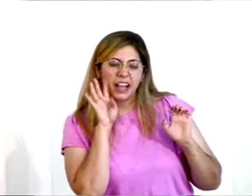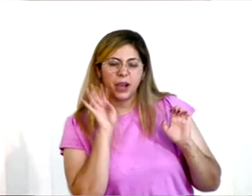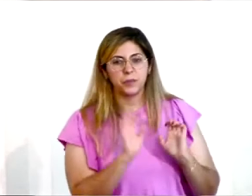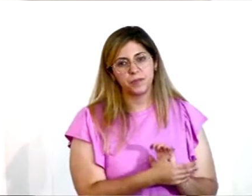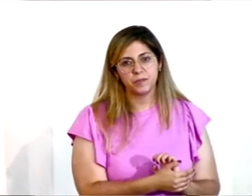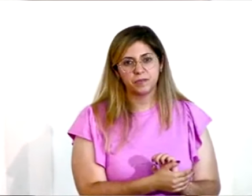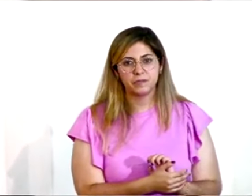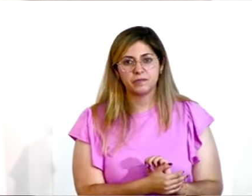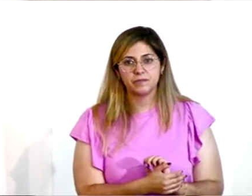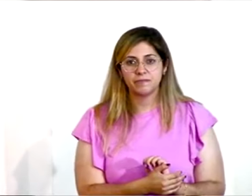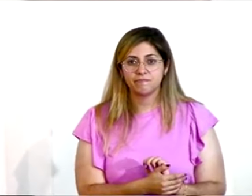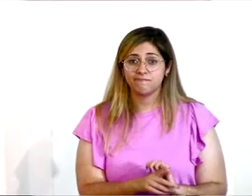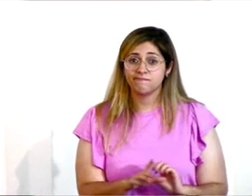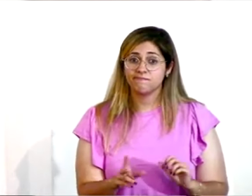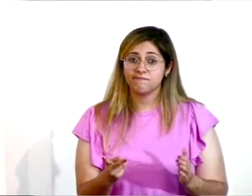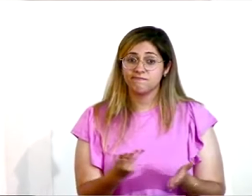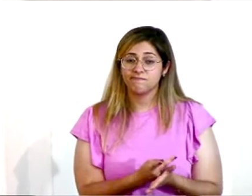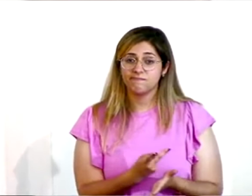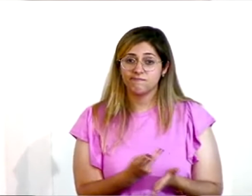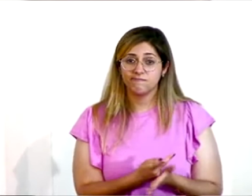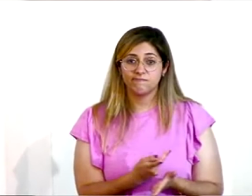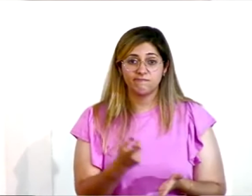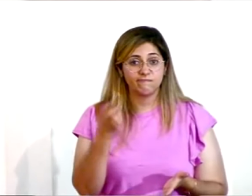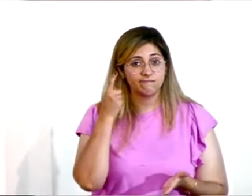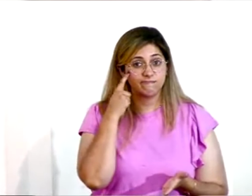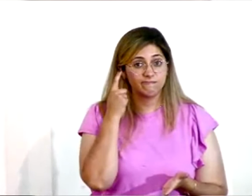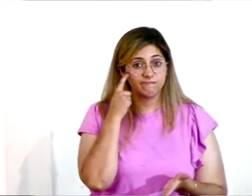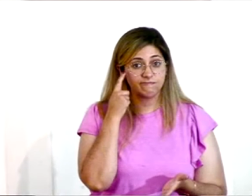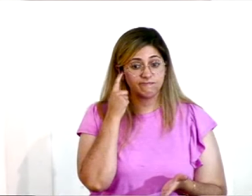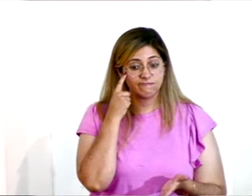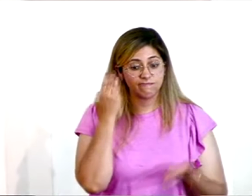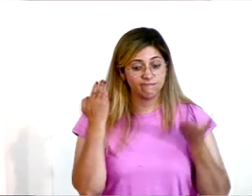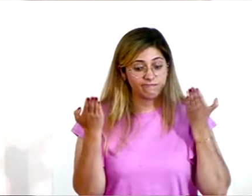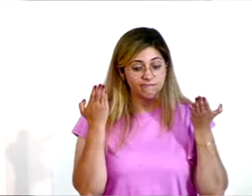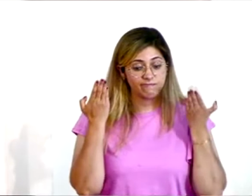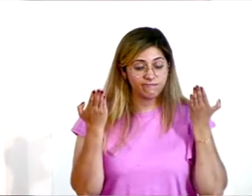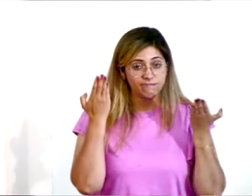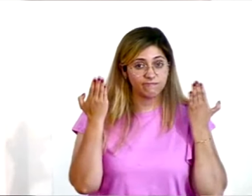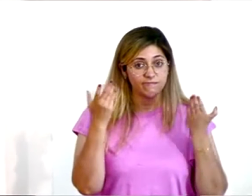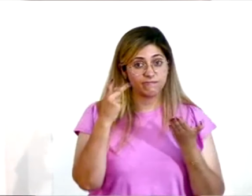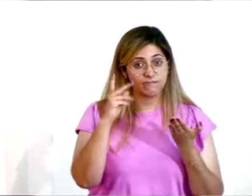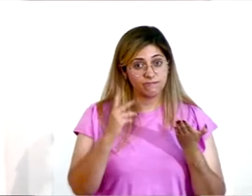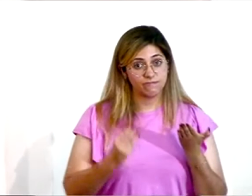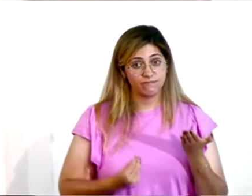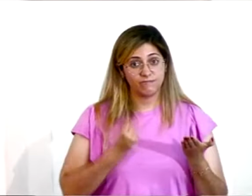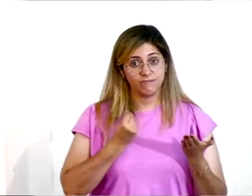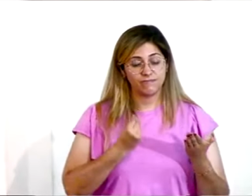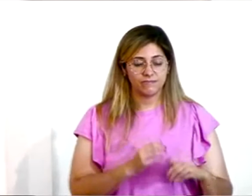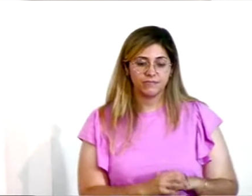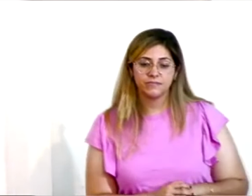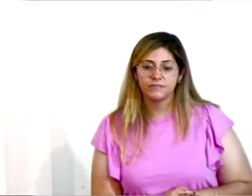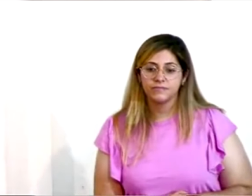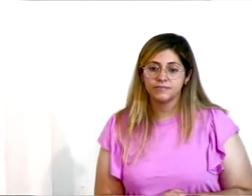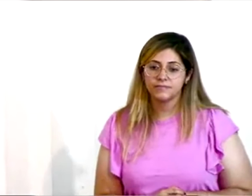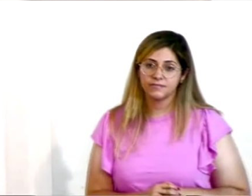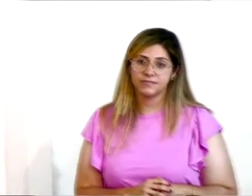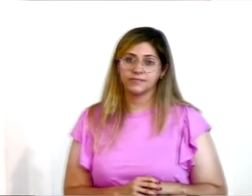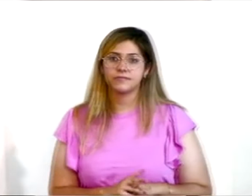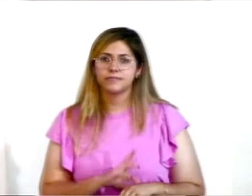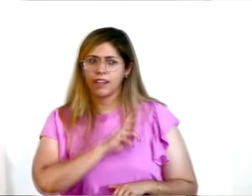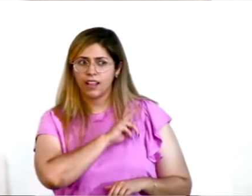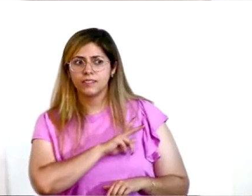família. Eu preciso dizer, pensa bem, por favor, pensa bem. Paulo precisou pensar